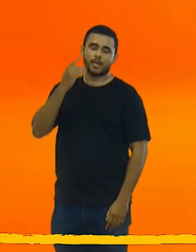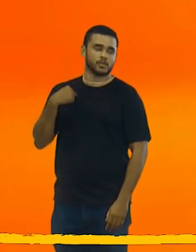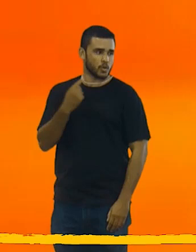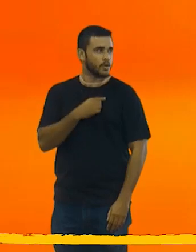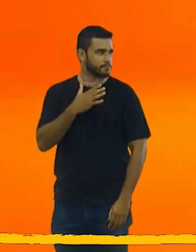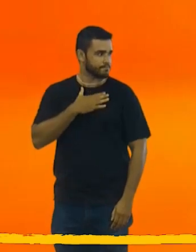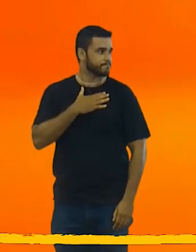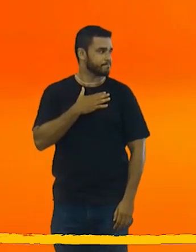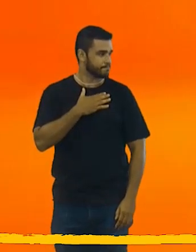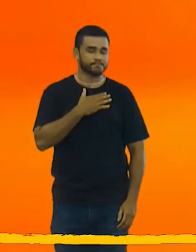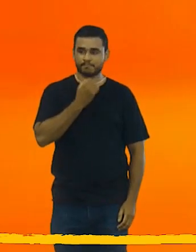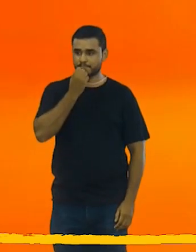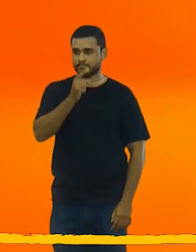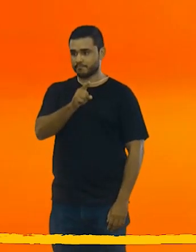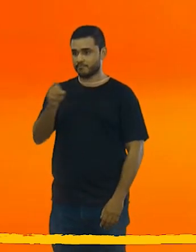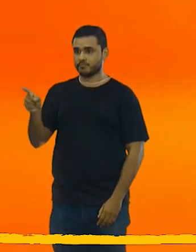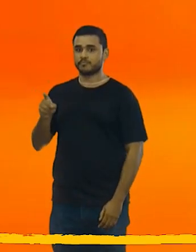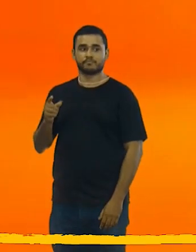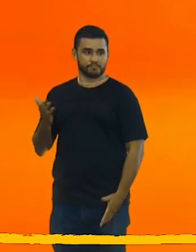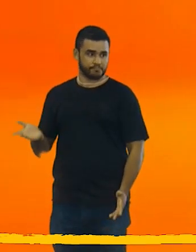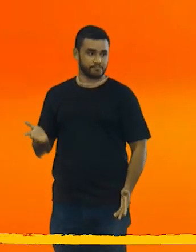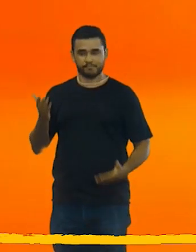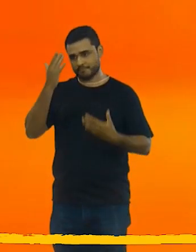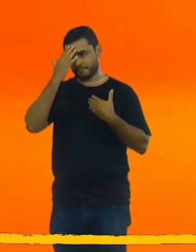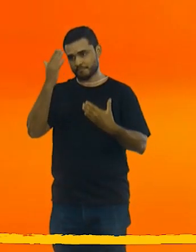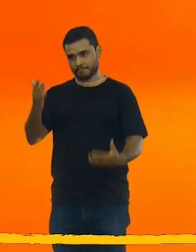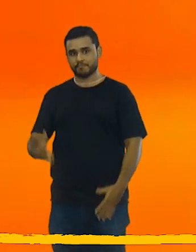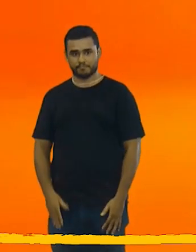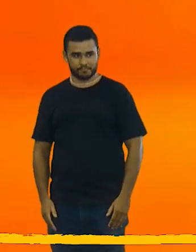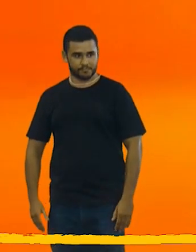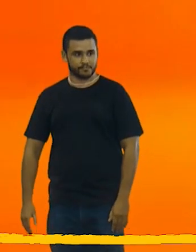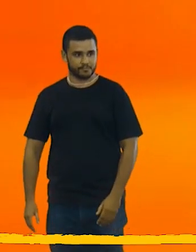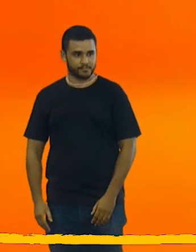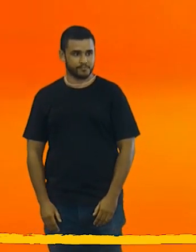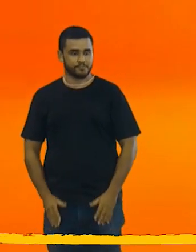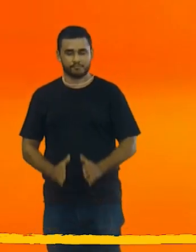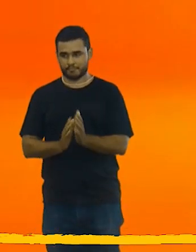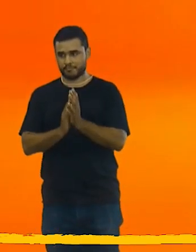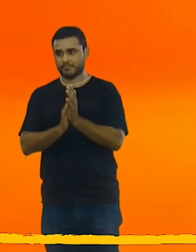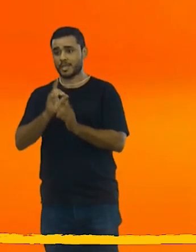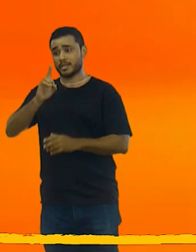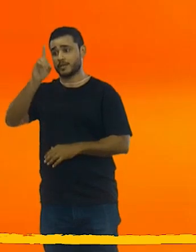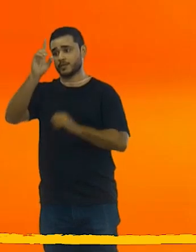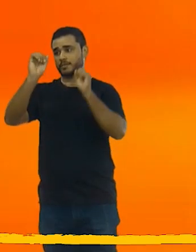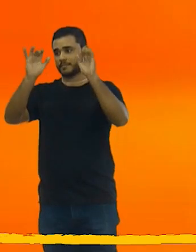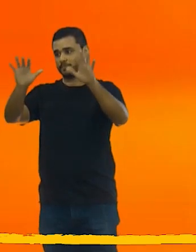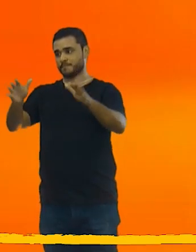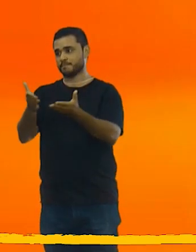identidade e como formação de uma nação. Muito obrigado, meus queridos. Fiquem com Deus.